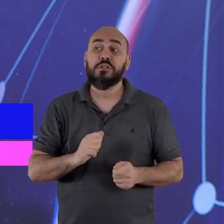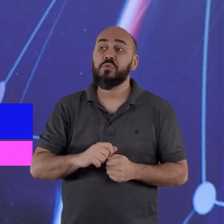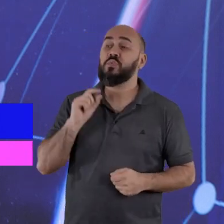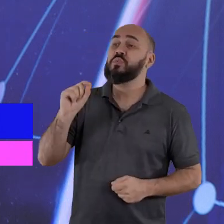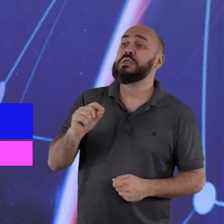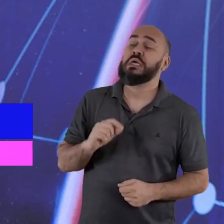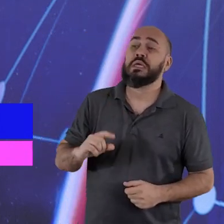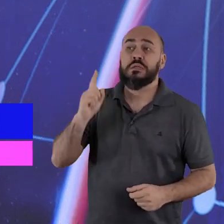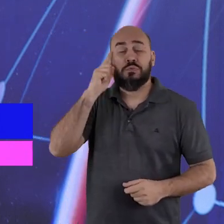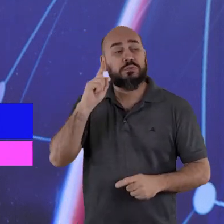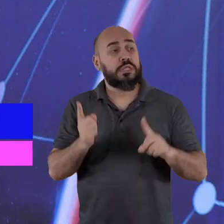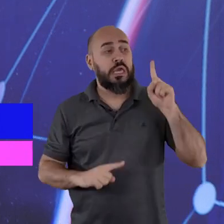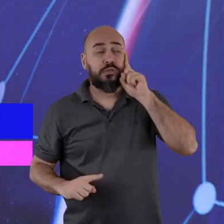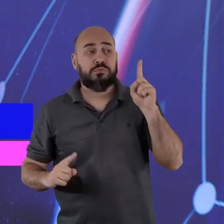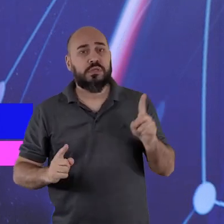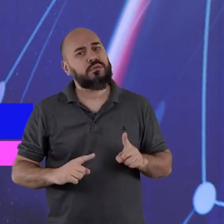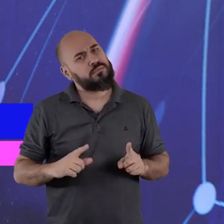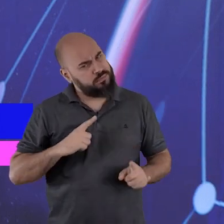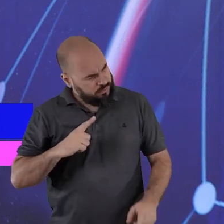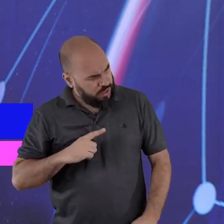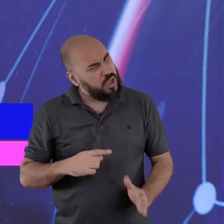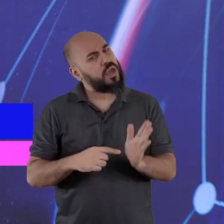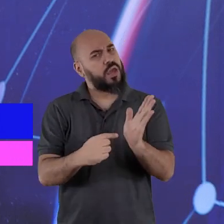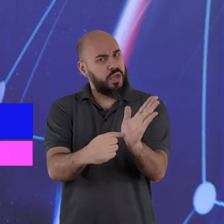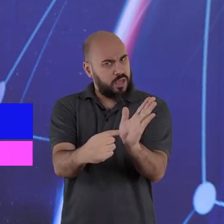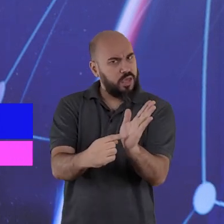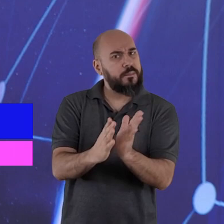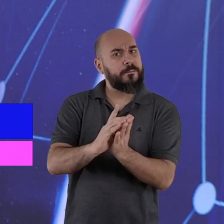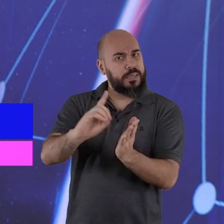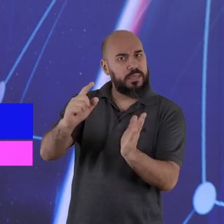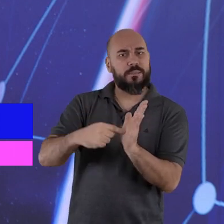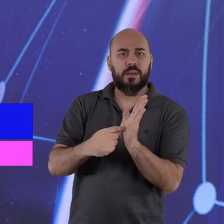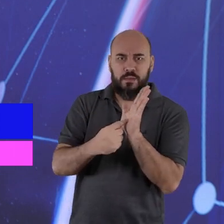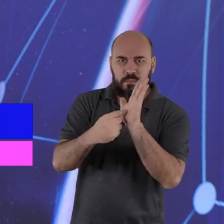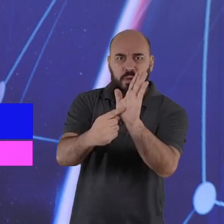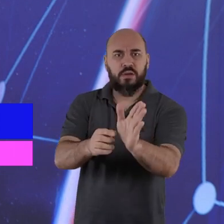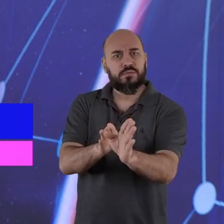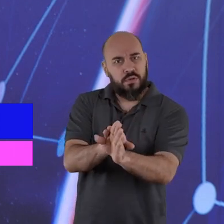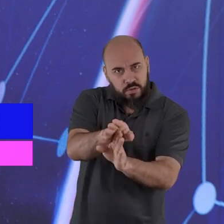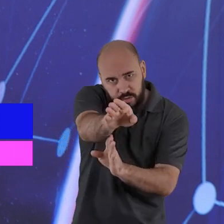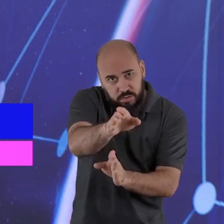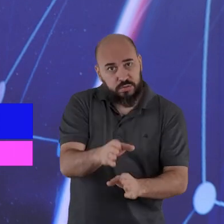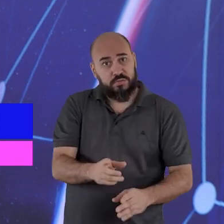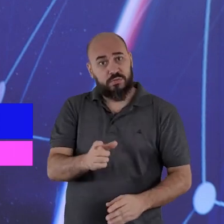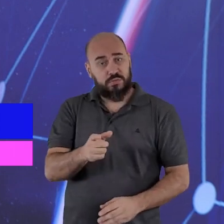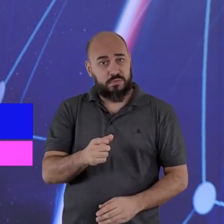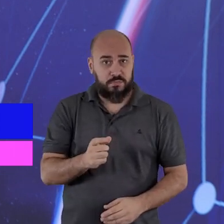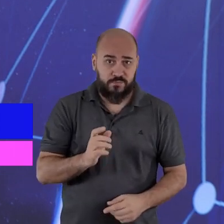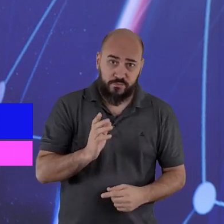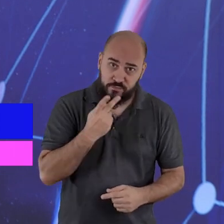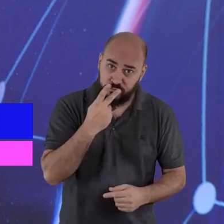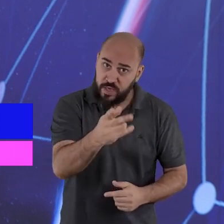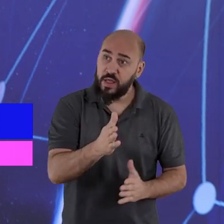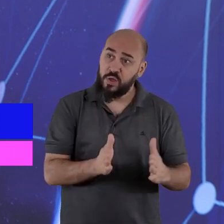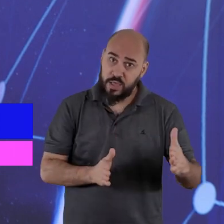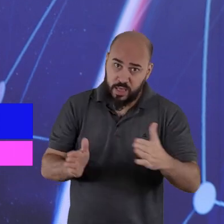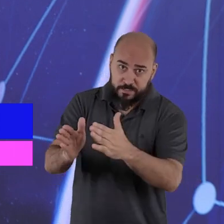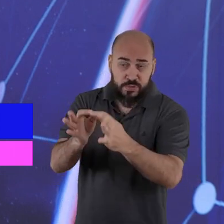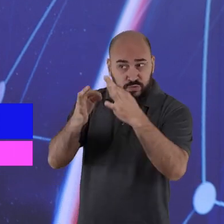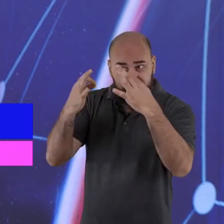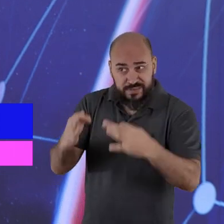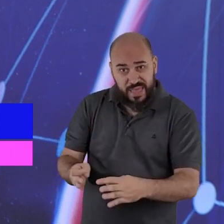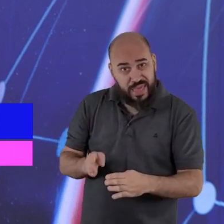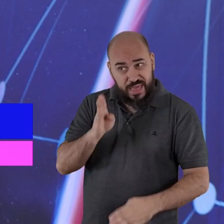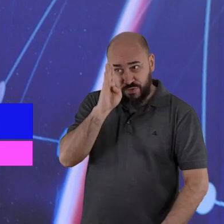volta, porque Deus já nos orientou. Deus já nos apontou o caminho e a direção da